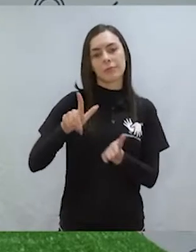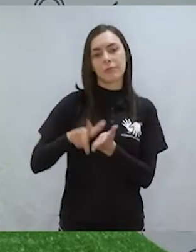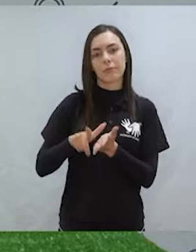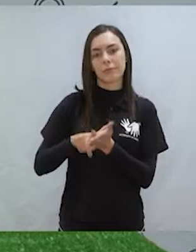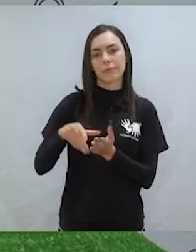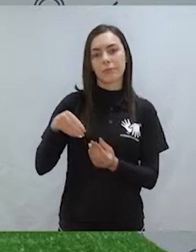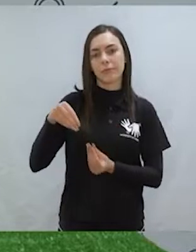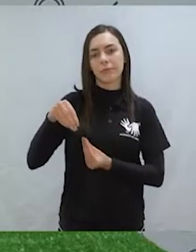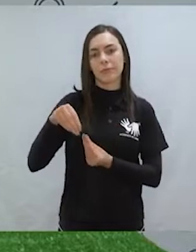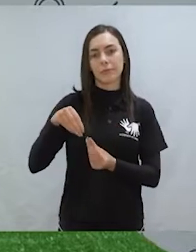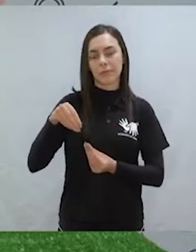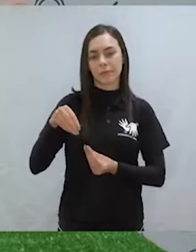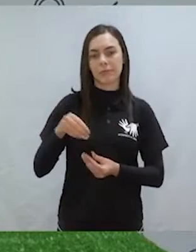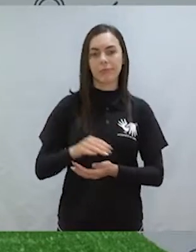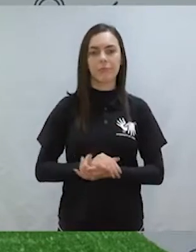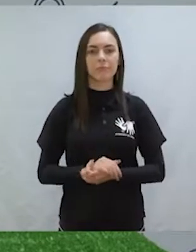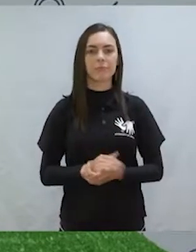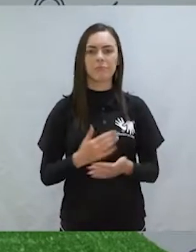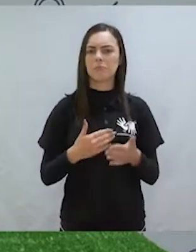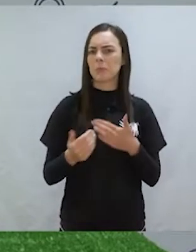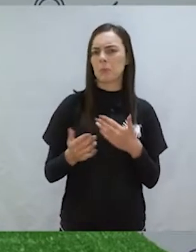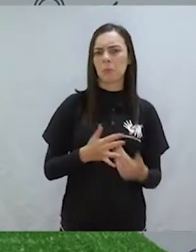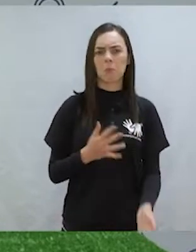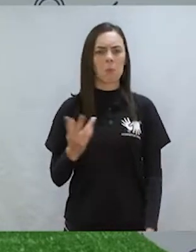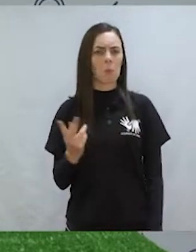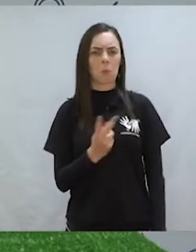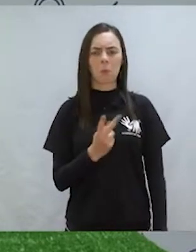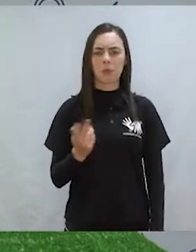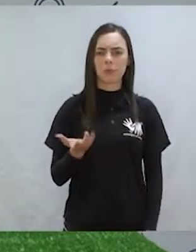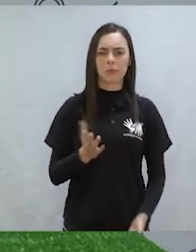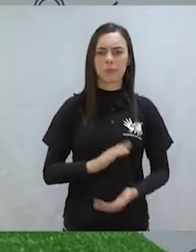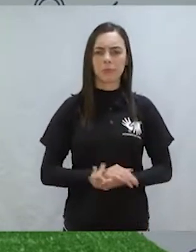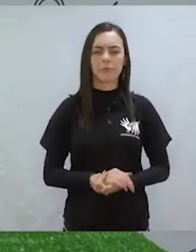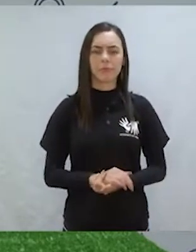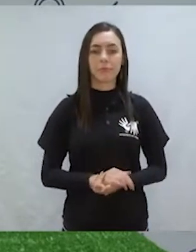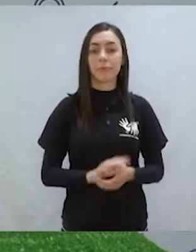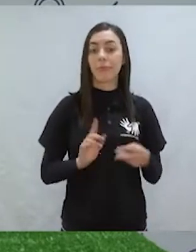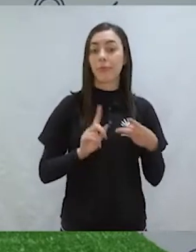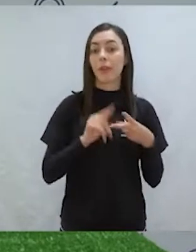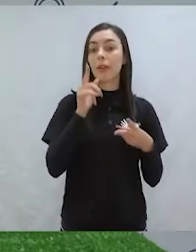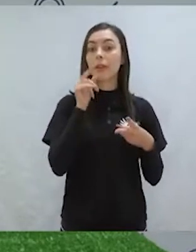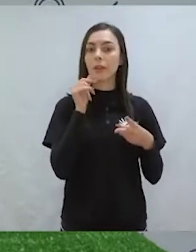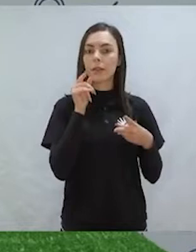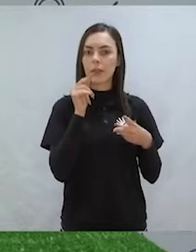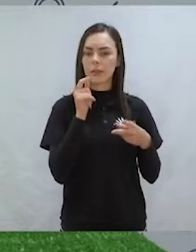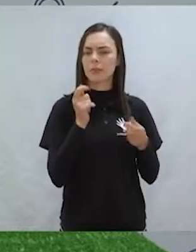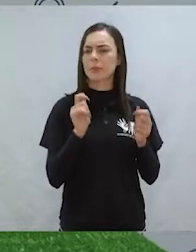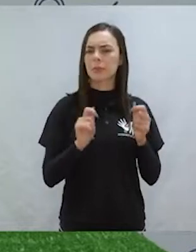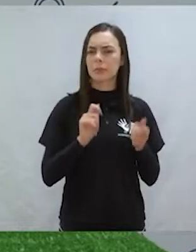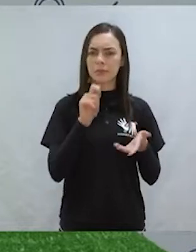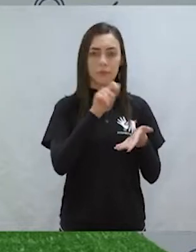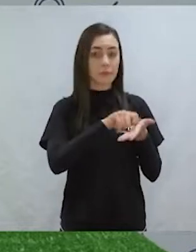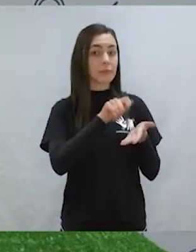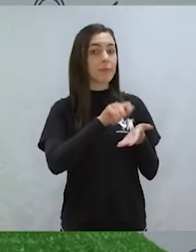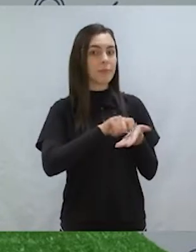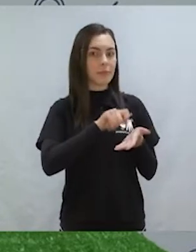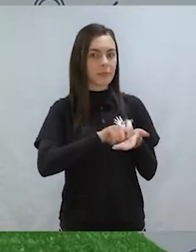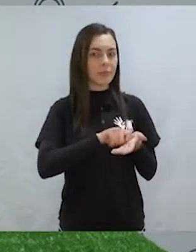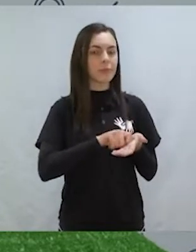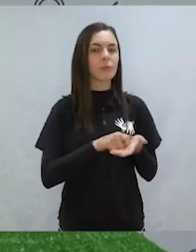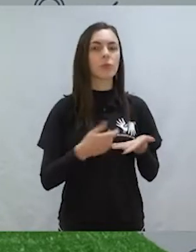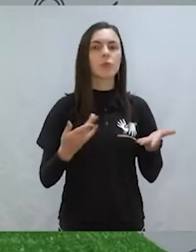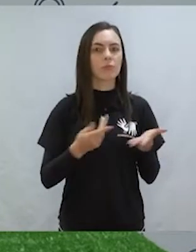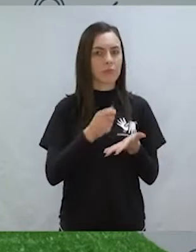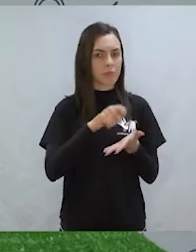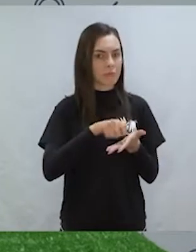folha sulfite. Tanto faz um ou outro. Vamos precisar de um lápis preto para registrar. Hoje